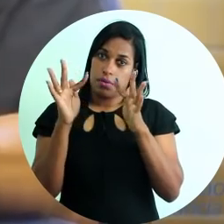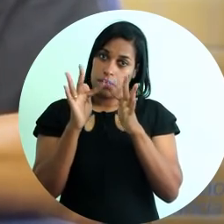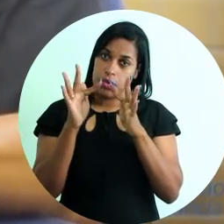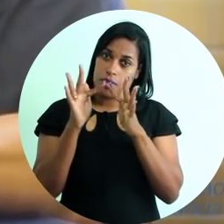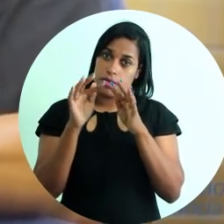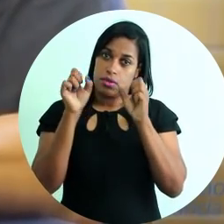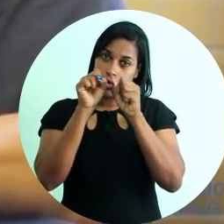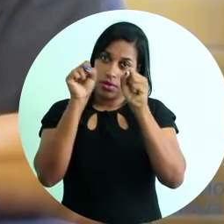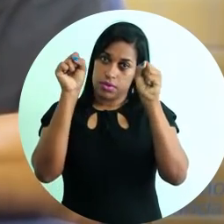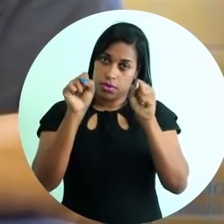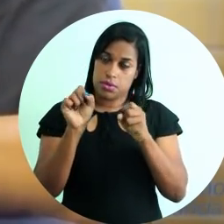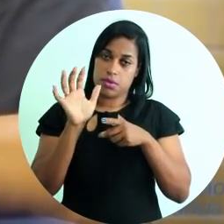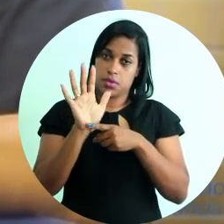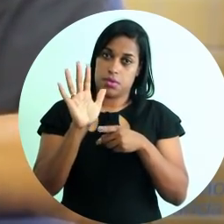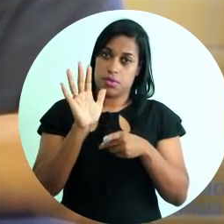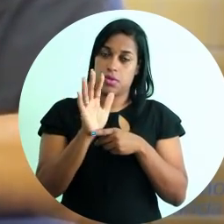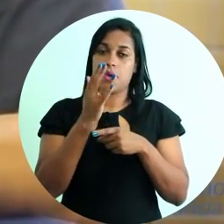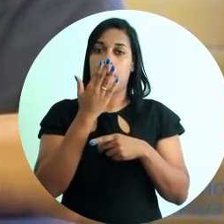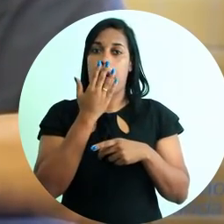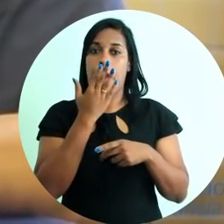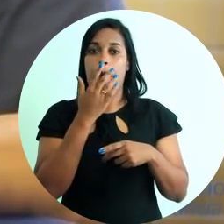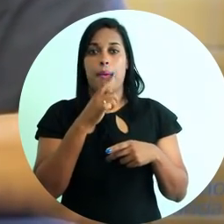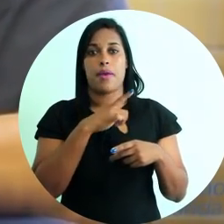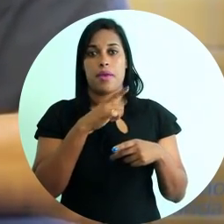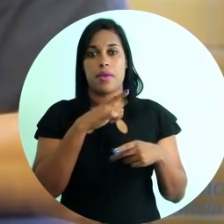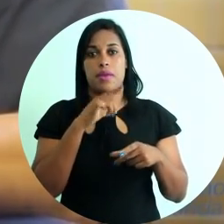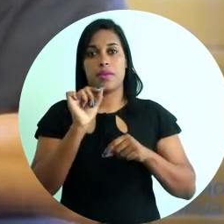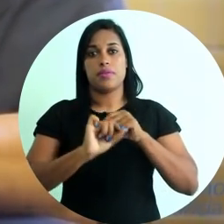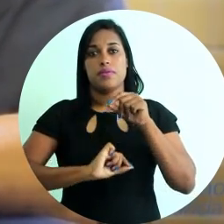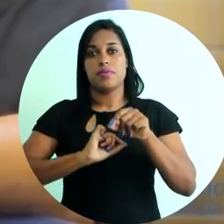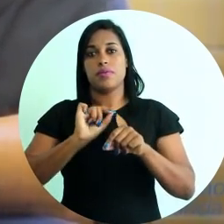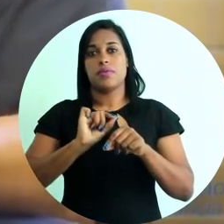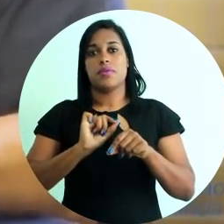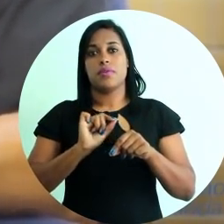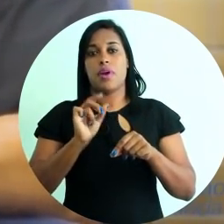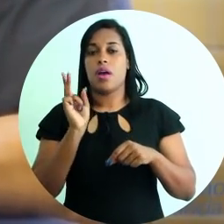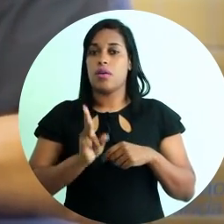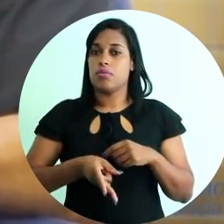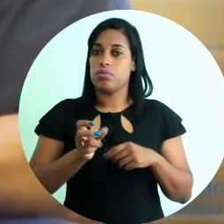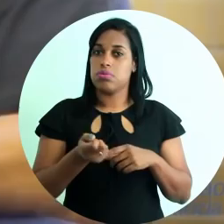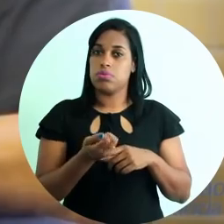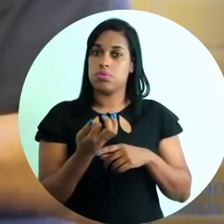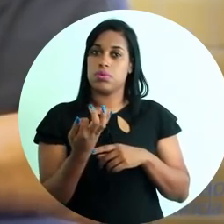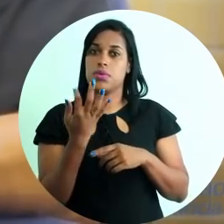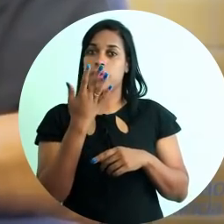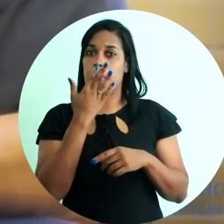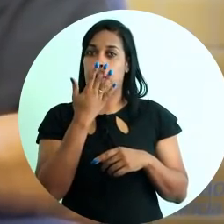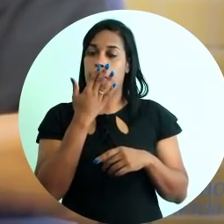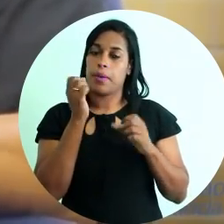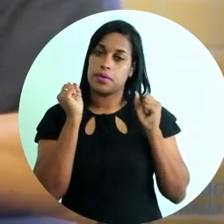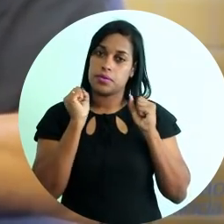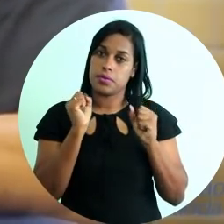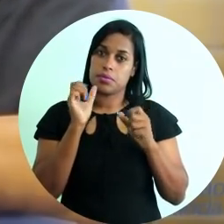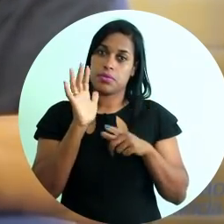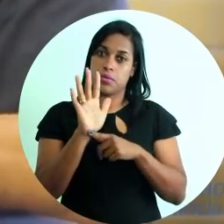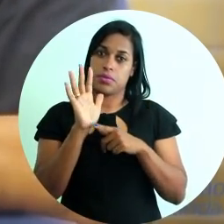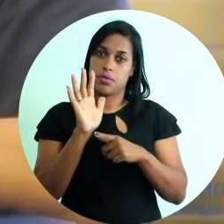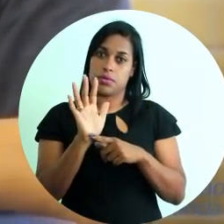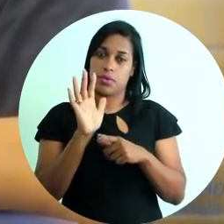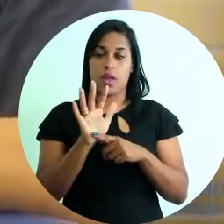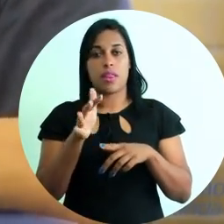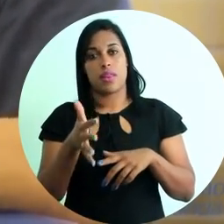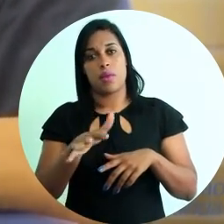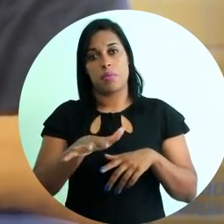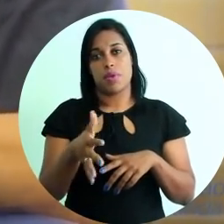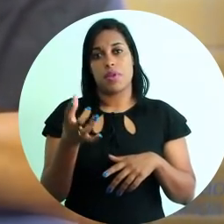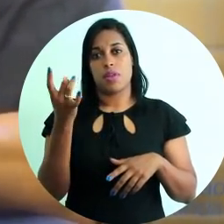desses sistemas de representação de cores, nós ainda temos a parte de densidade, da quantidade de cores que é possível exibir dependendo de